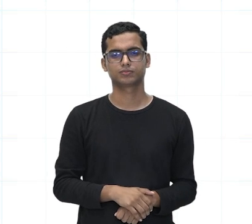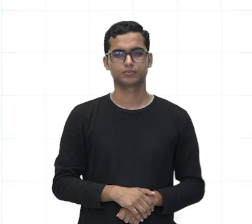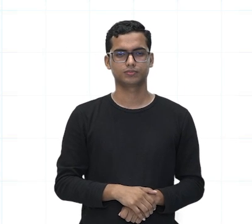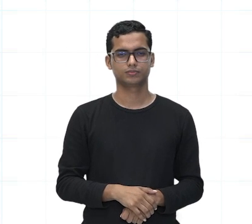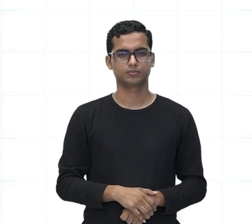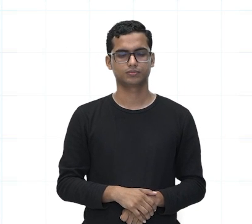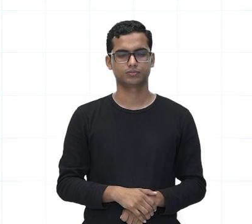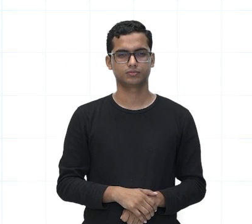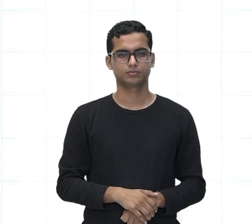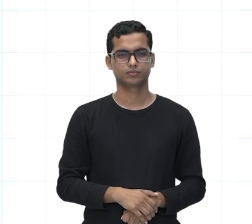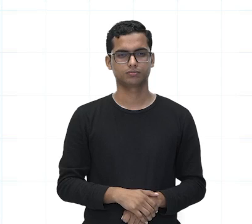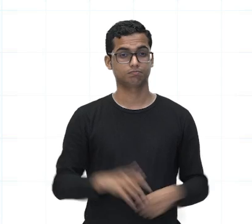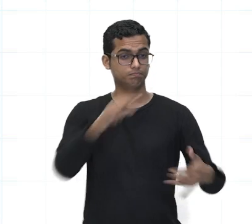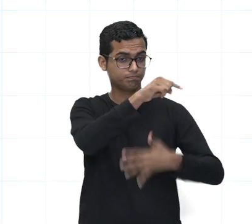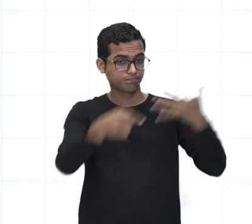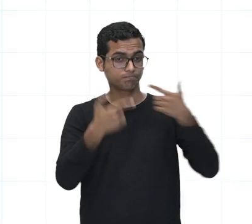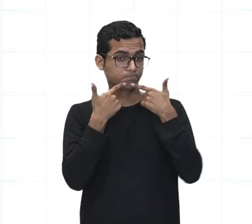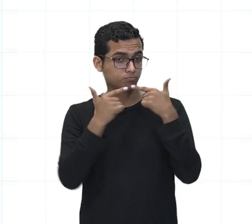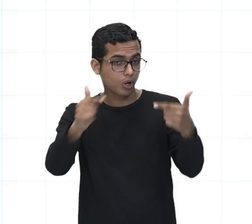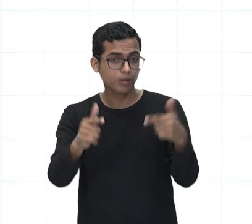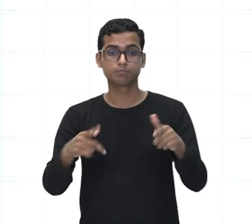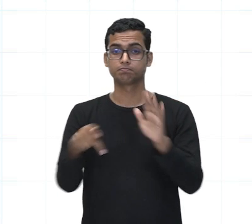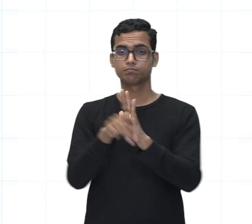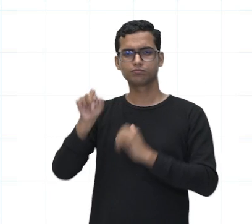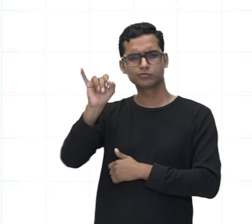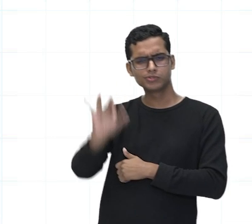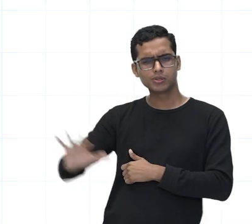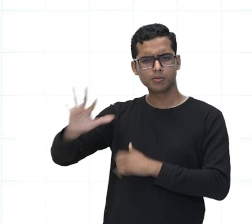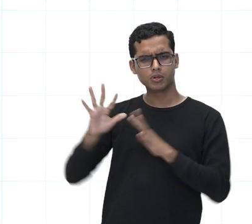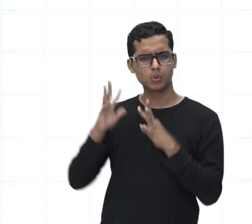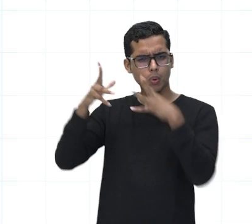linguagem? Todas as imagens são